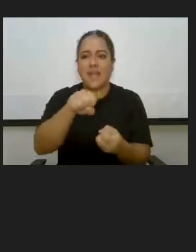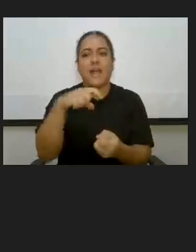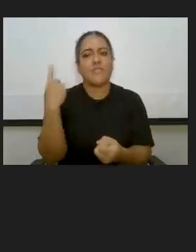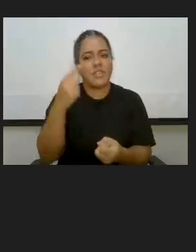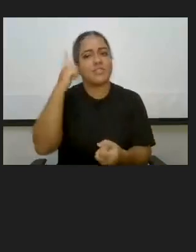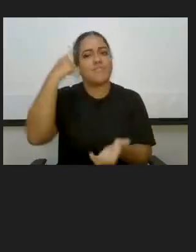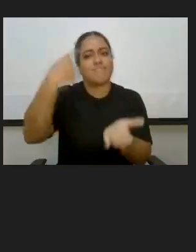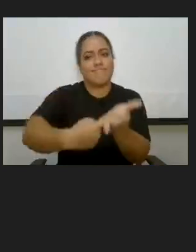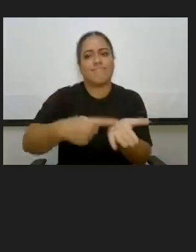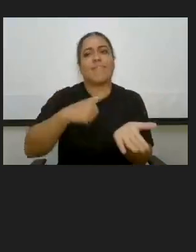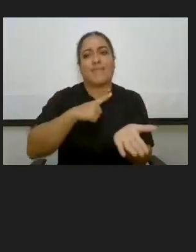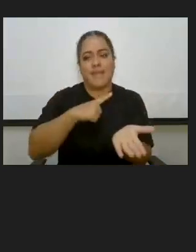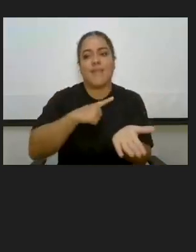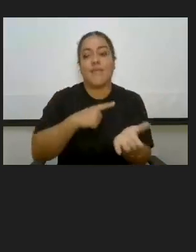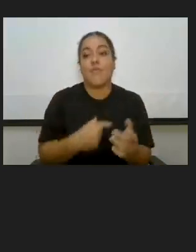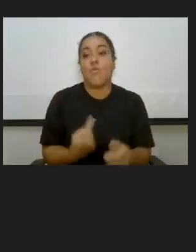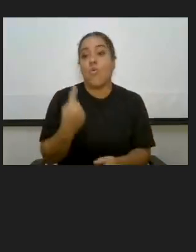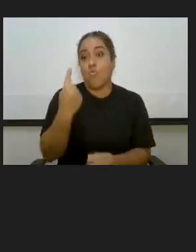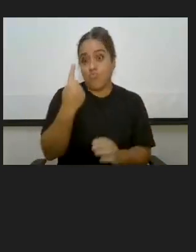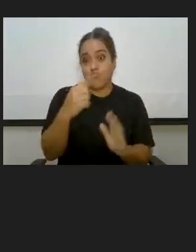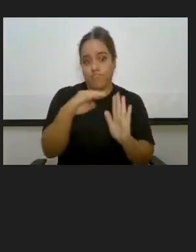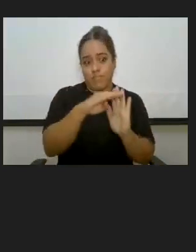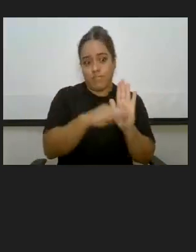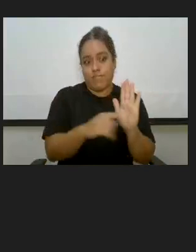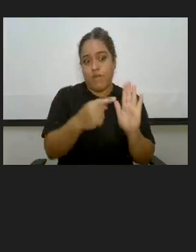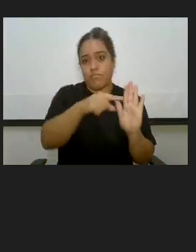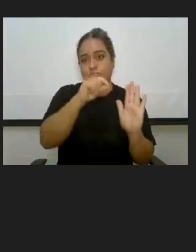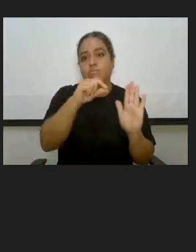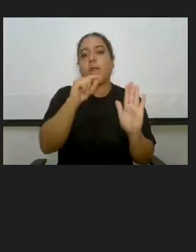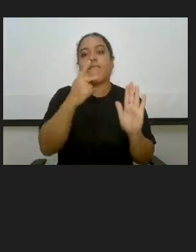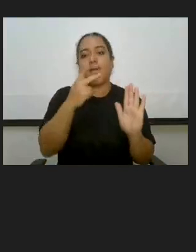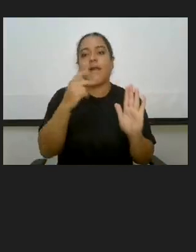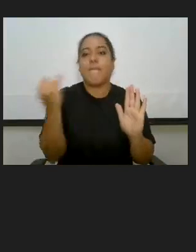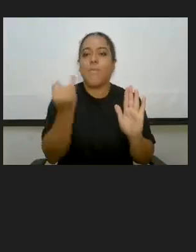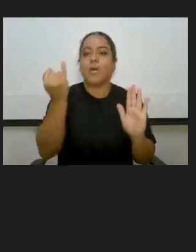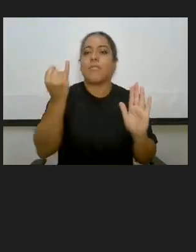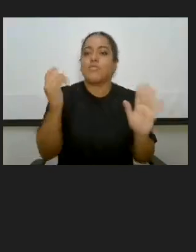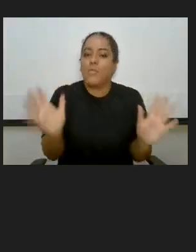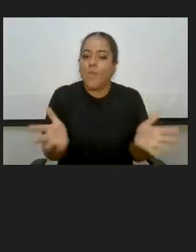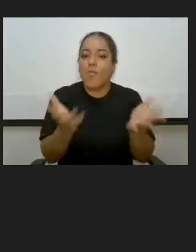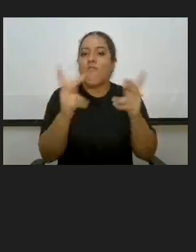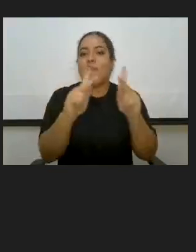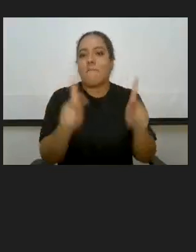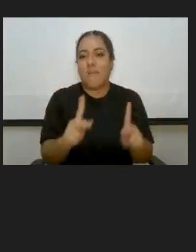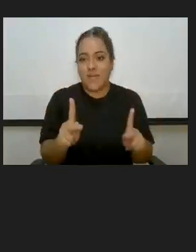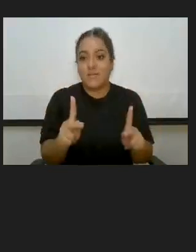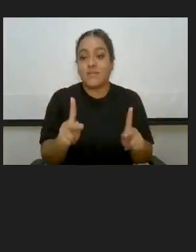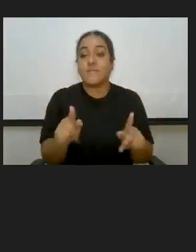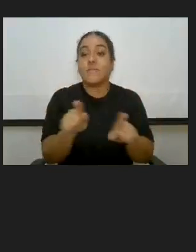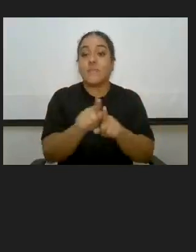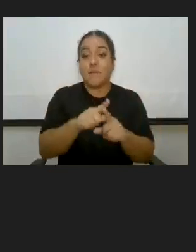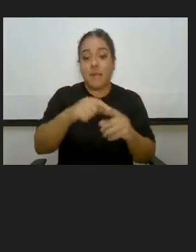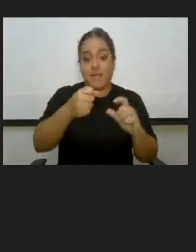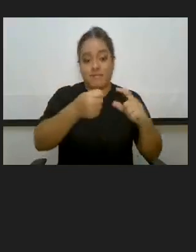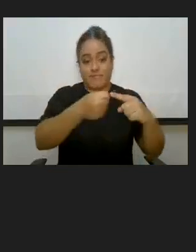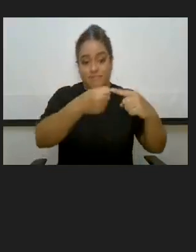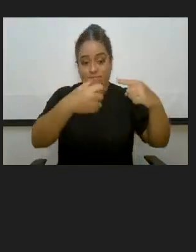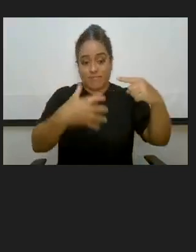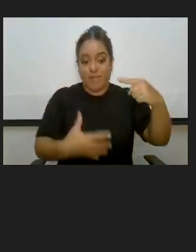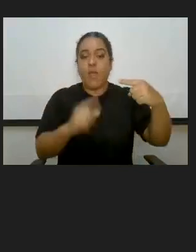Um deles, né, trata da questão da paz, e em um de seus subitens ele define pela